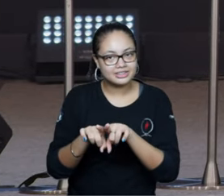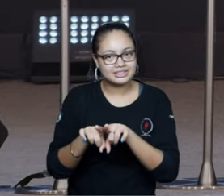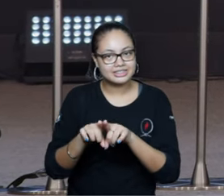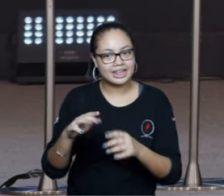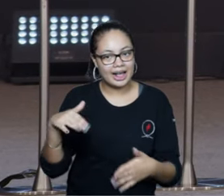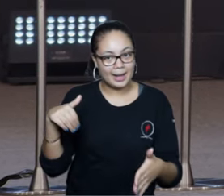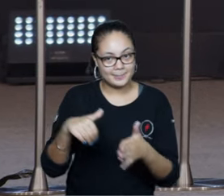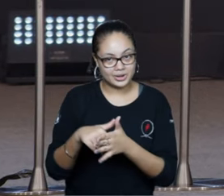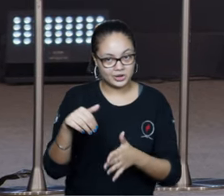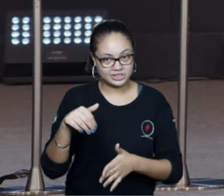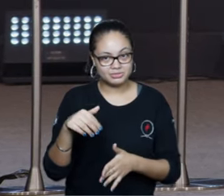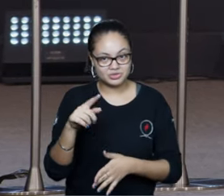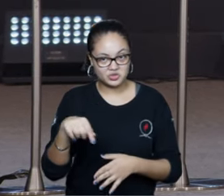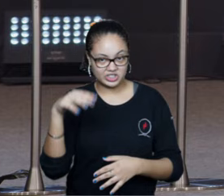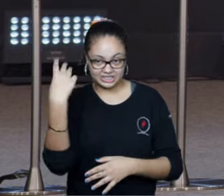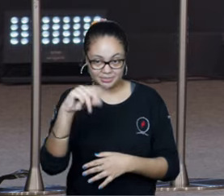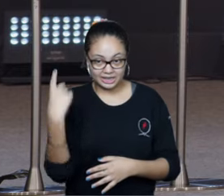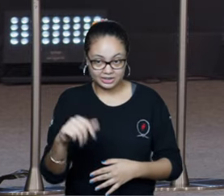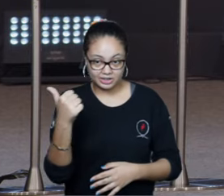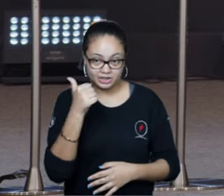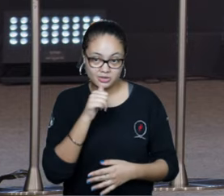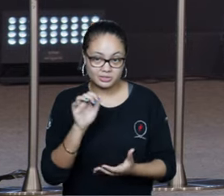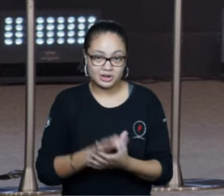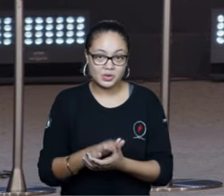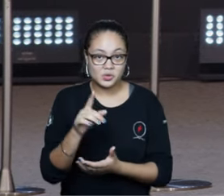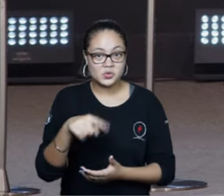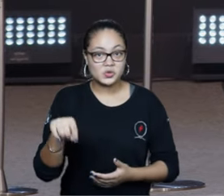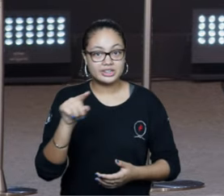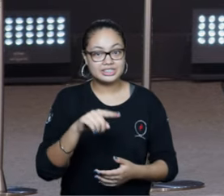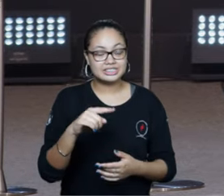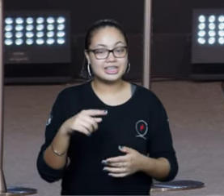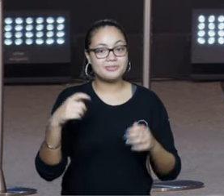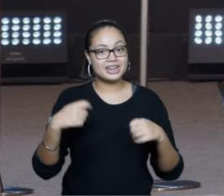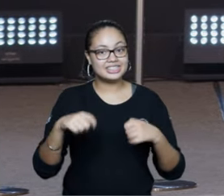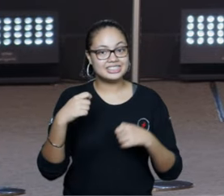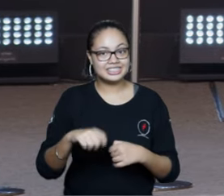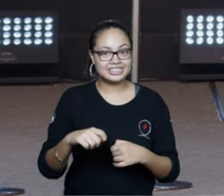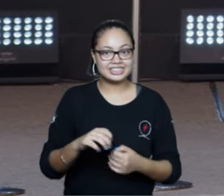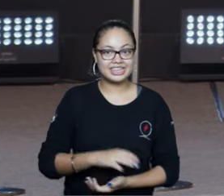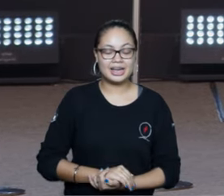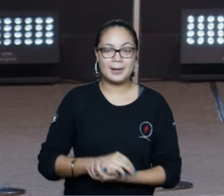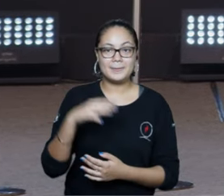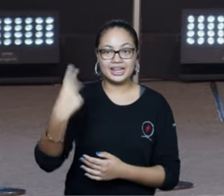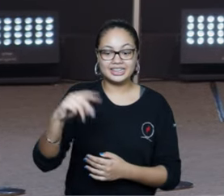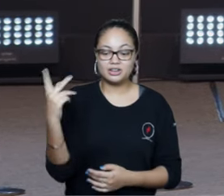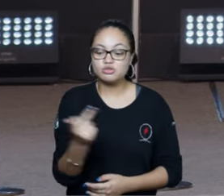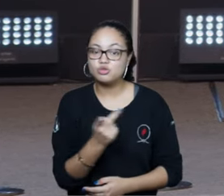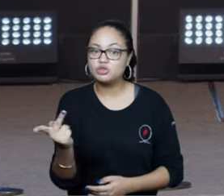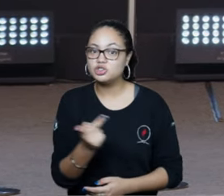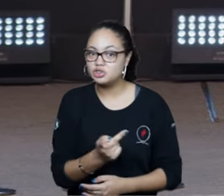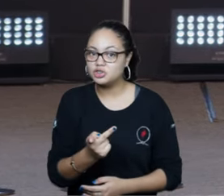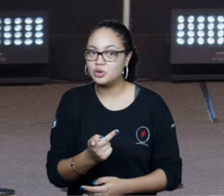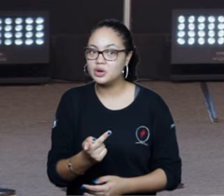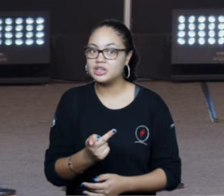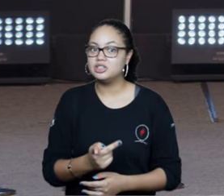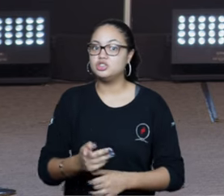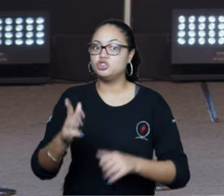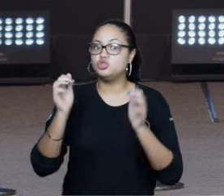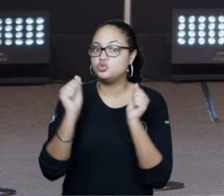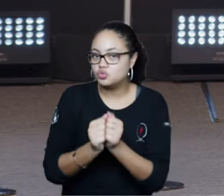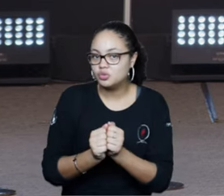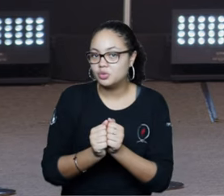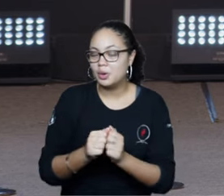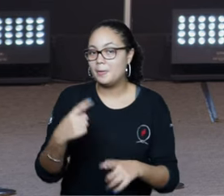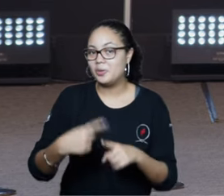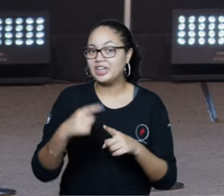a próxima vez tu encostar na tua mulher você vai ter que bater nos dois ao mesmo tempo porque homem que bate Mulher tem que encarar pelo menos